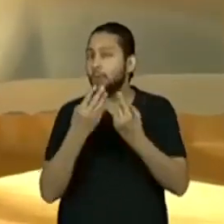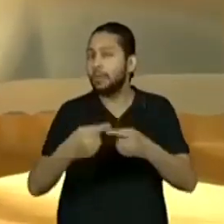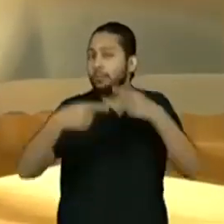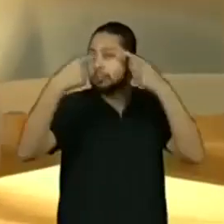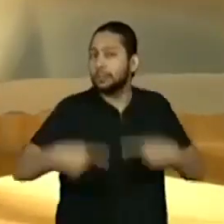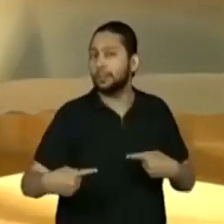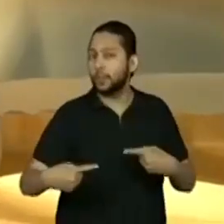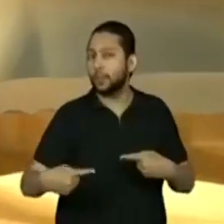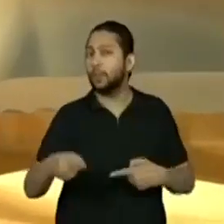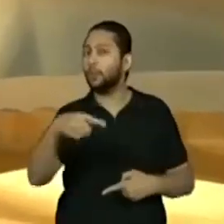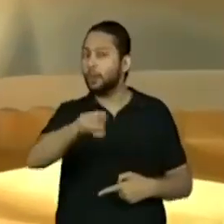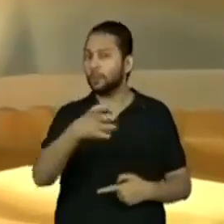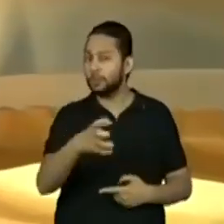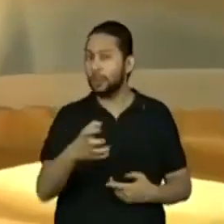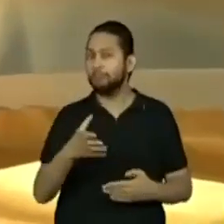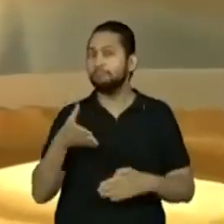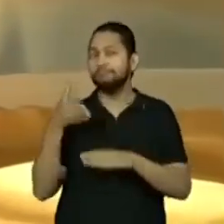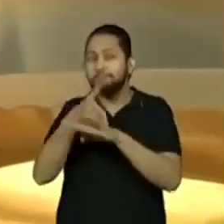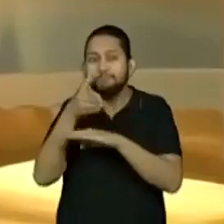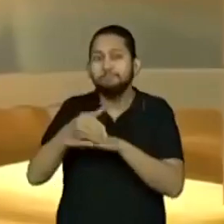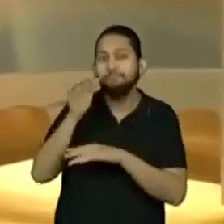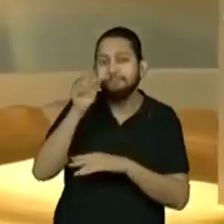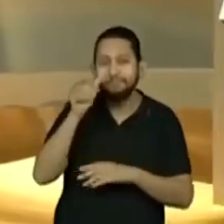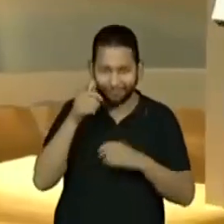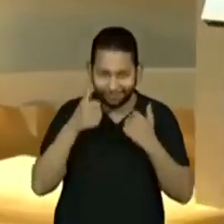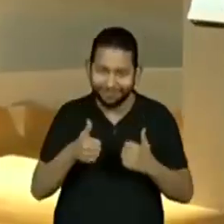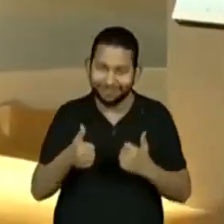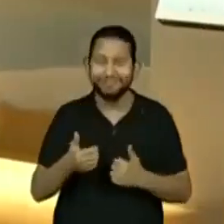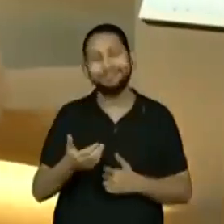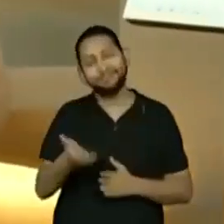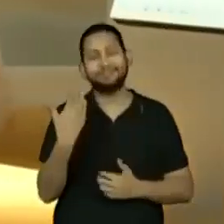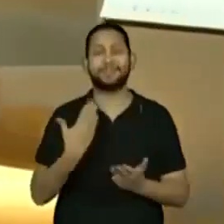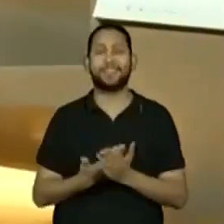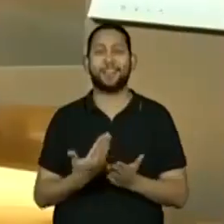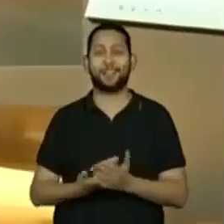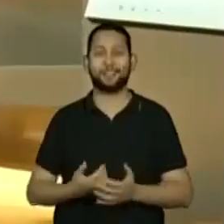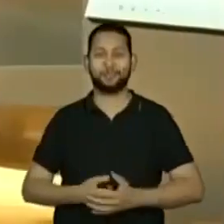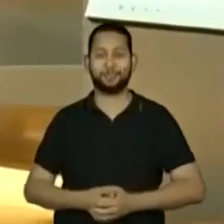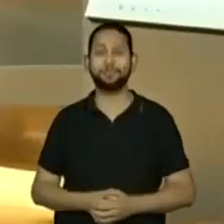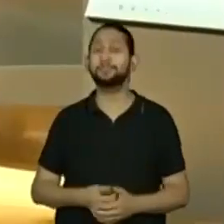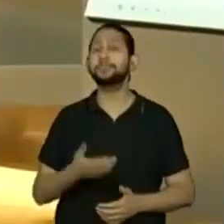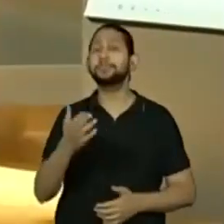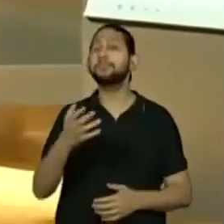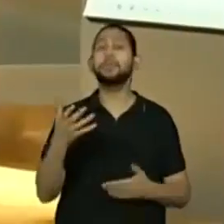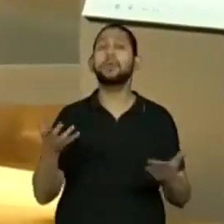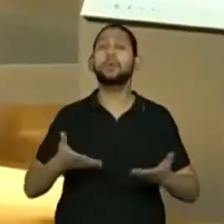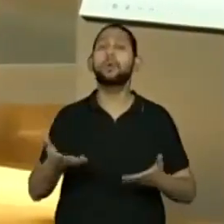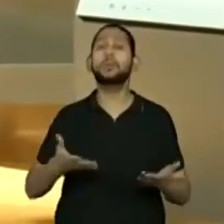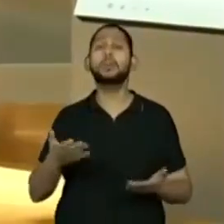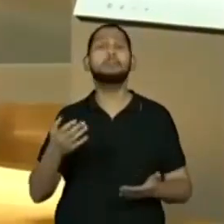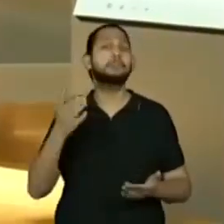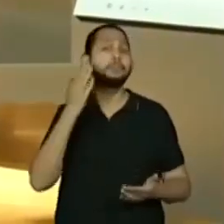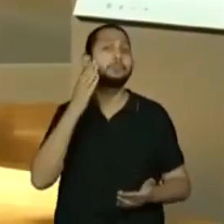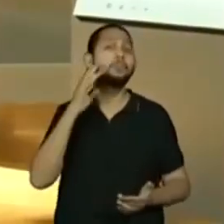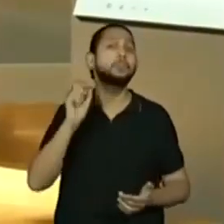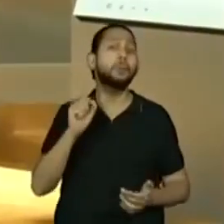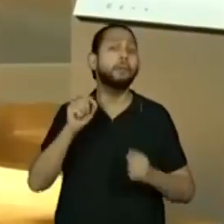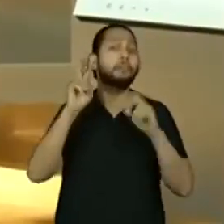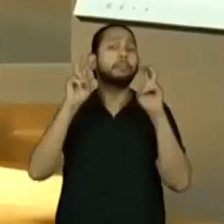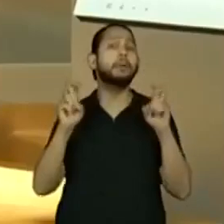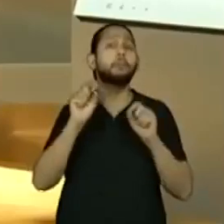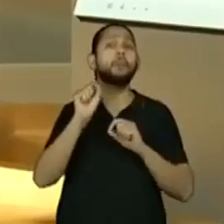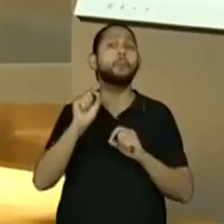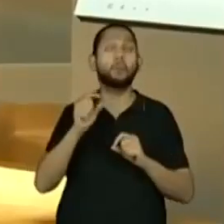e eu quero que você participe. Então, fique super ligado na aula de hoje, ok? Vamos conhecer qual será o tema de